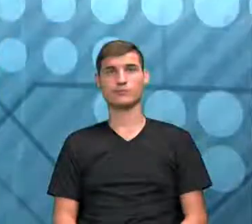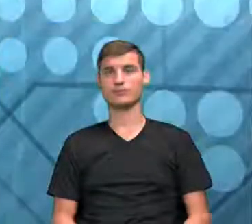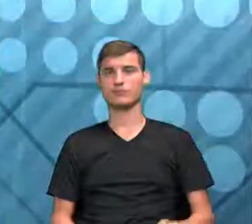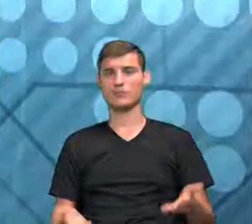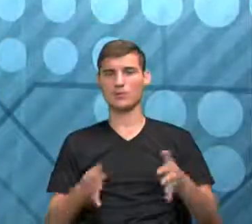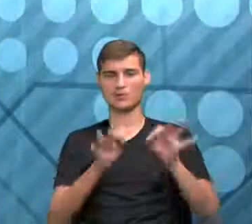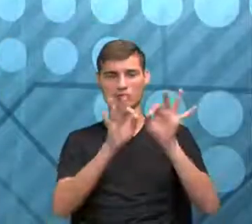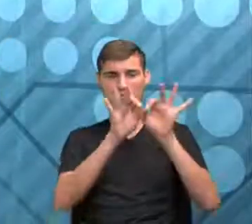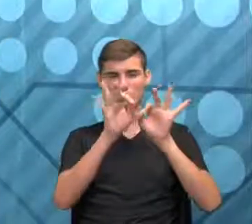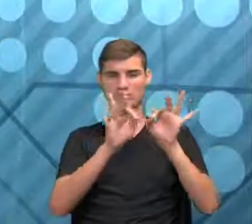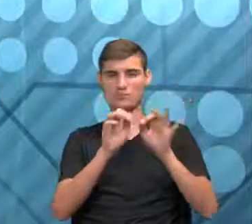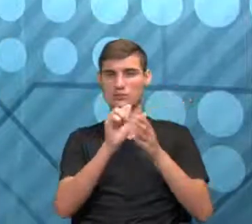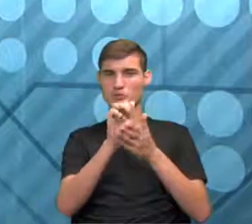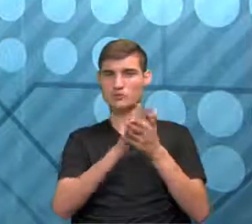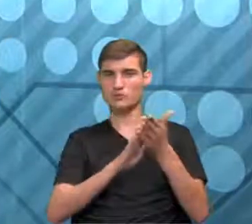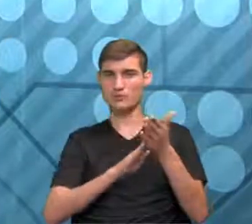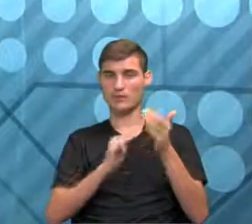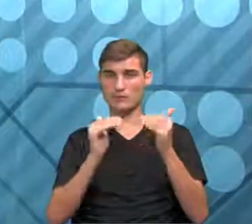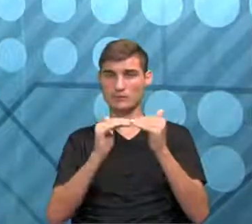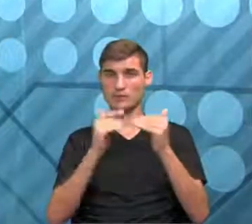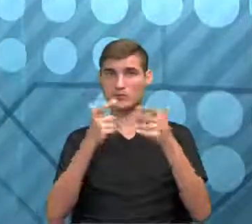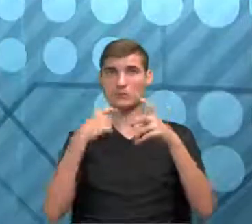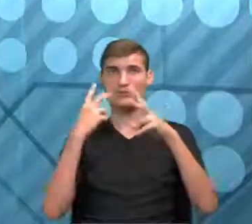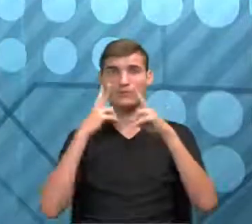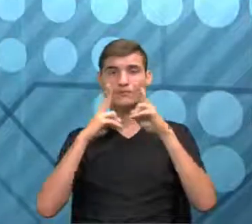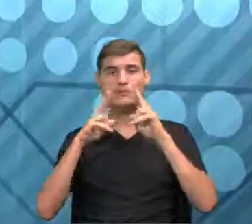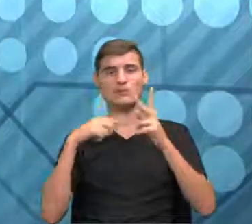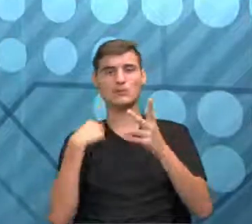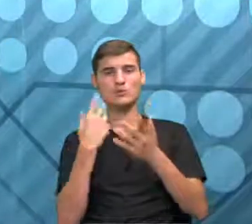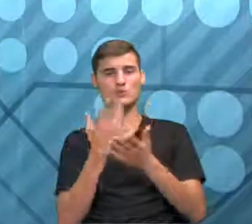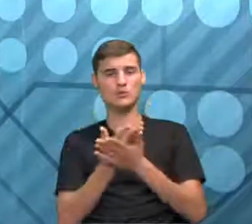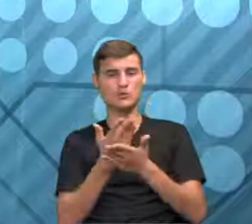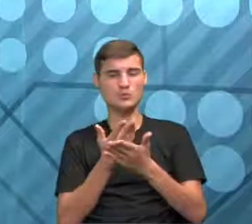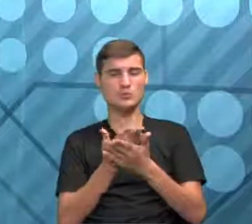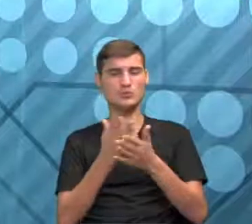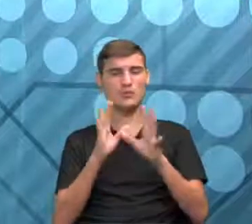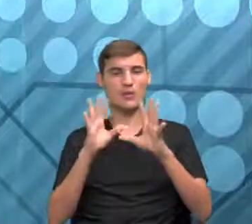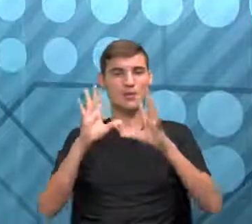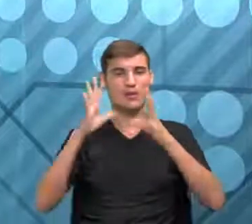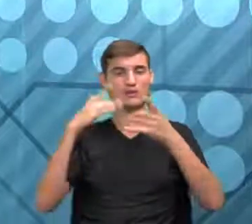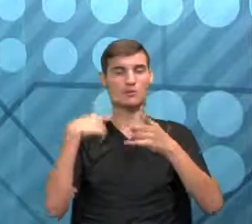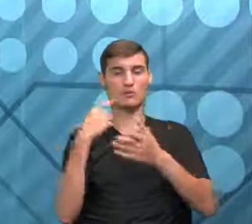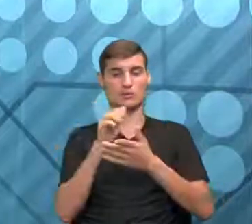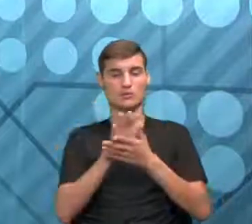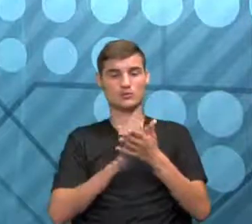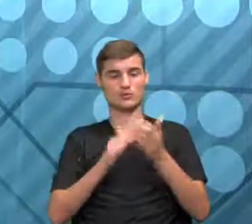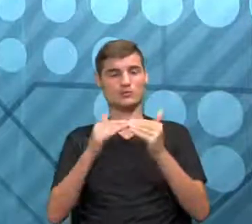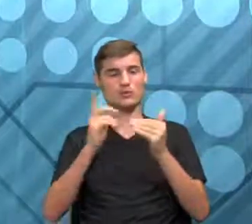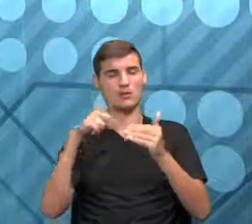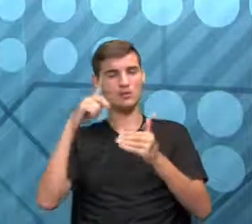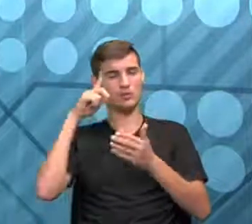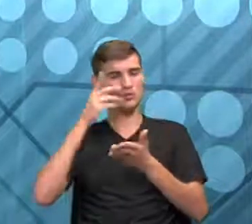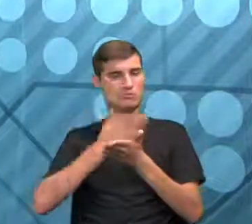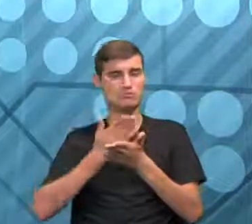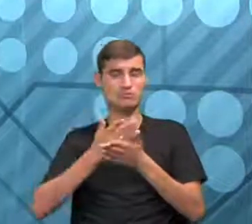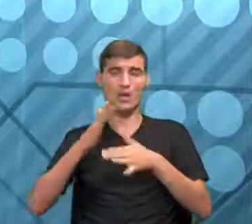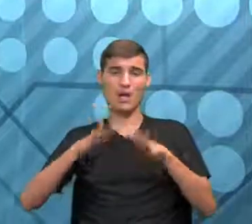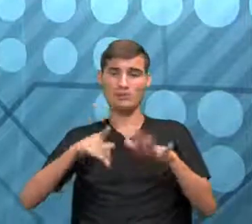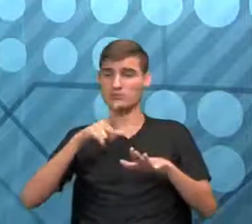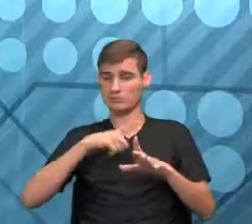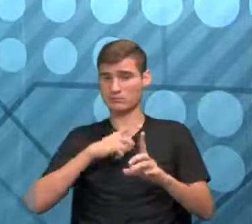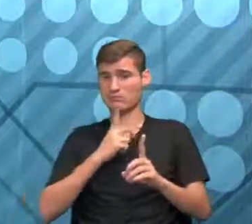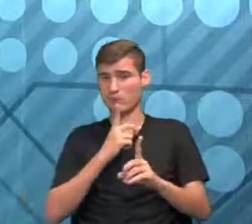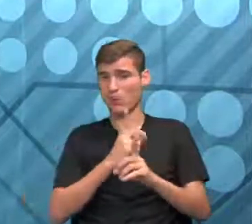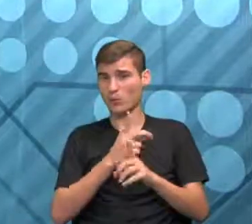Fazendo, então, uma situação-problema, onde a gente vai estudar, a gente vai resolver uma situação-problema do dia a dia que pode ser que você venha